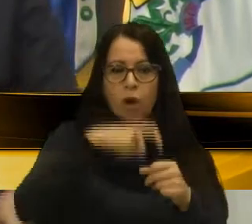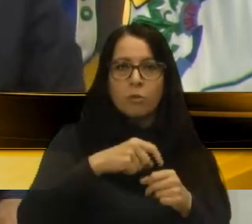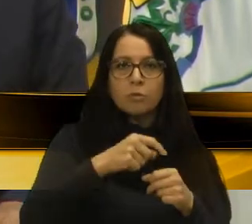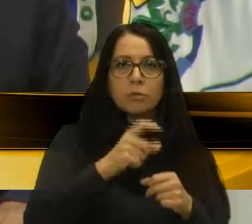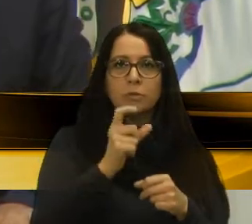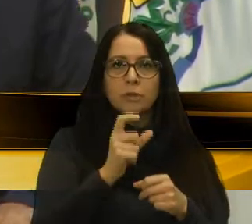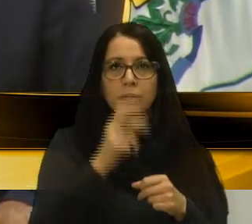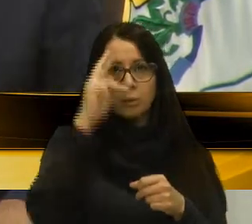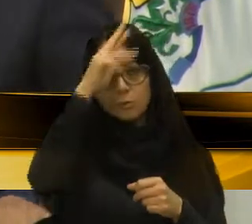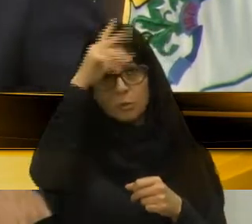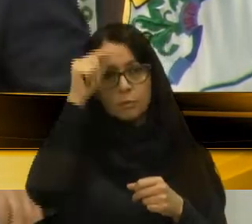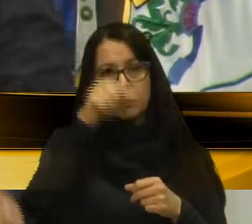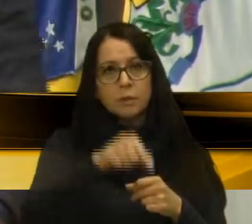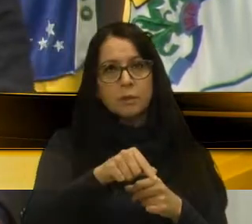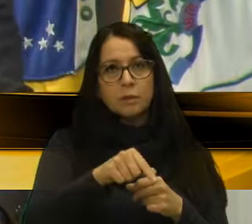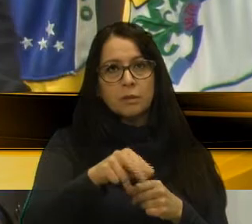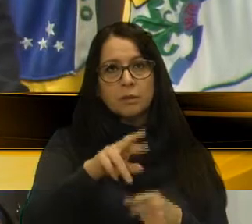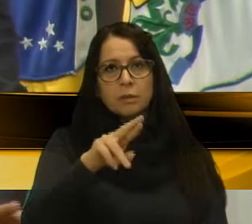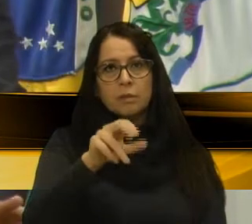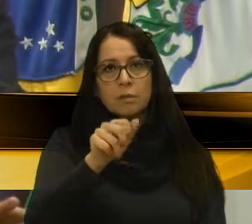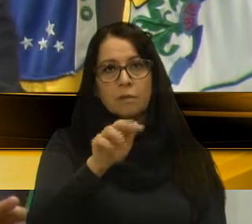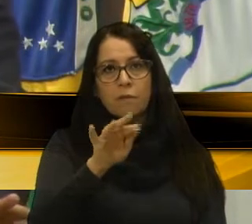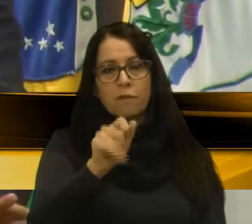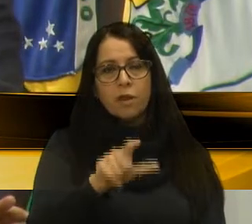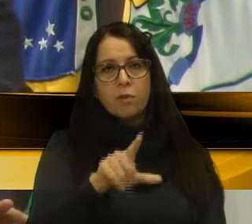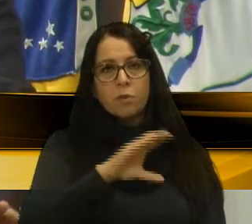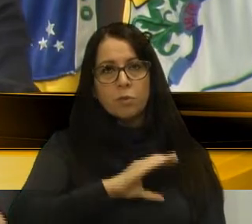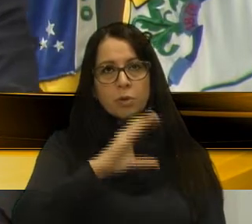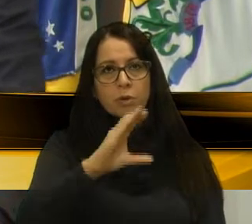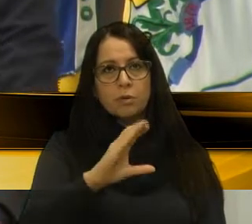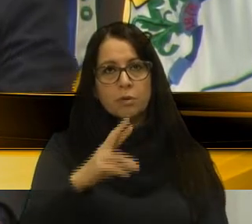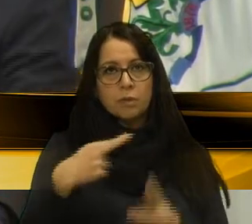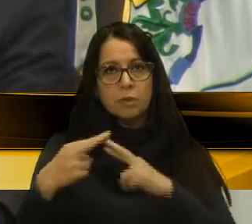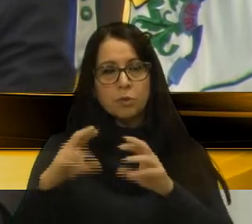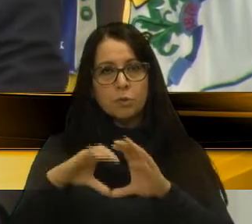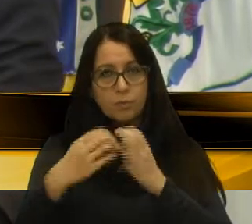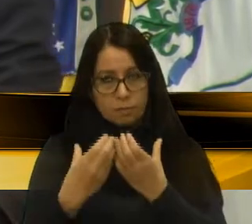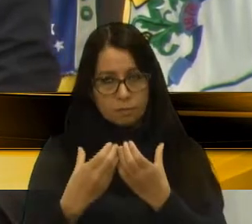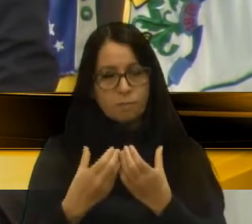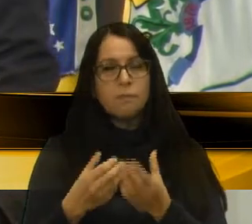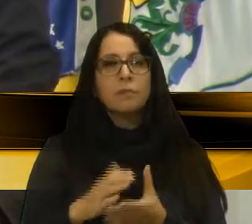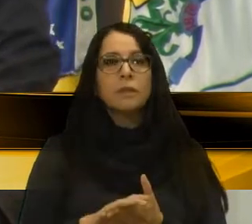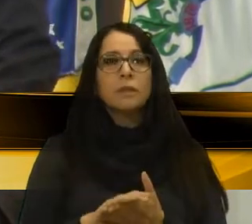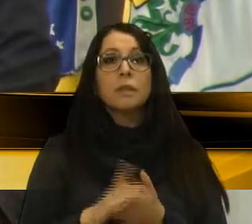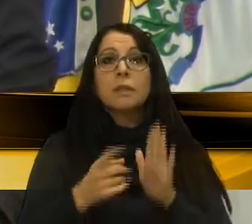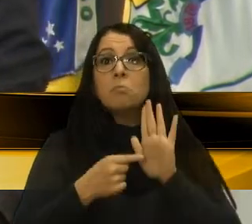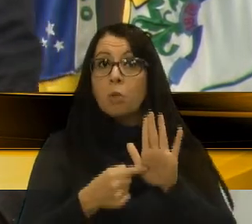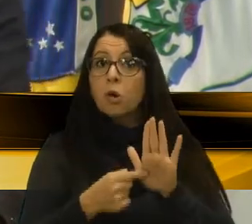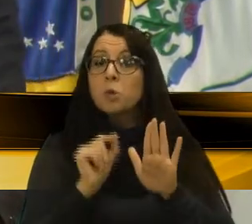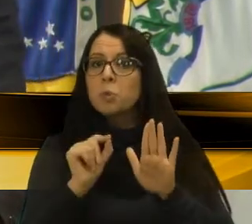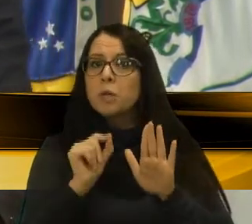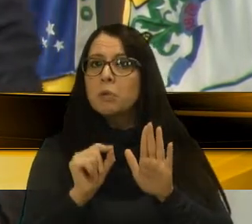palavra do prefeito ao Rafael Bado, que era o coordenador de Relações Comunitárias, e demonstra bem